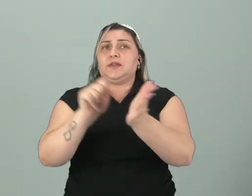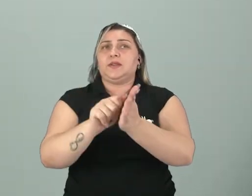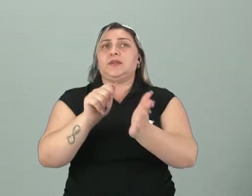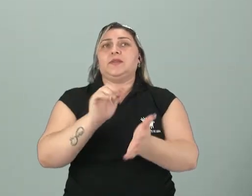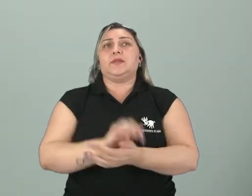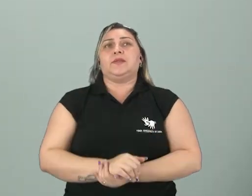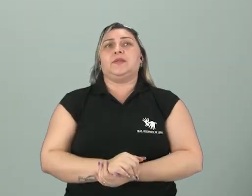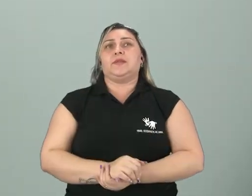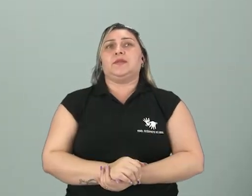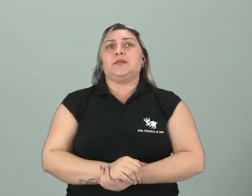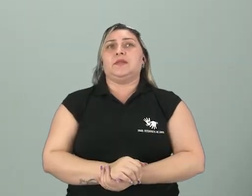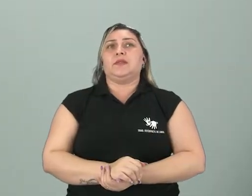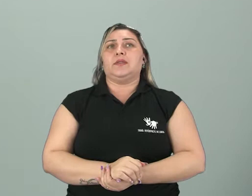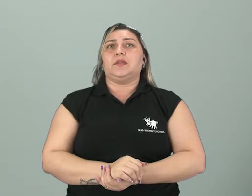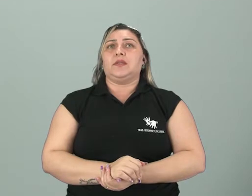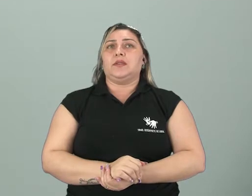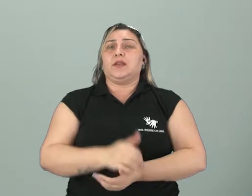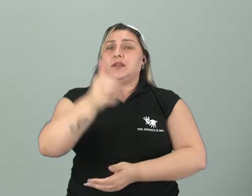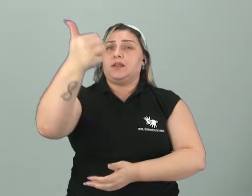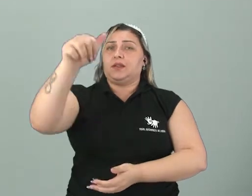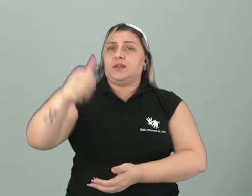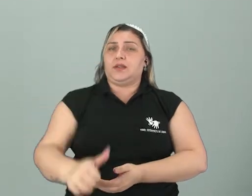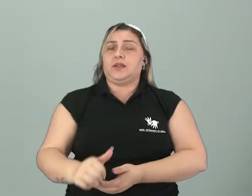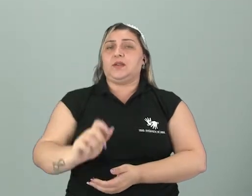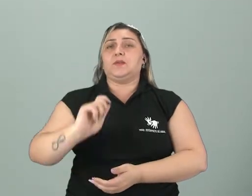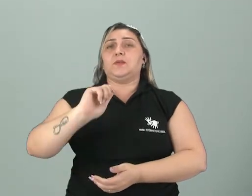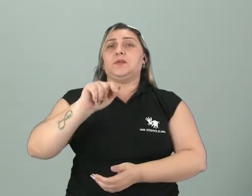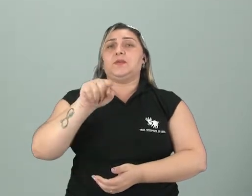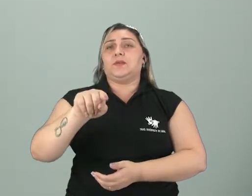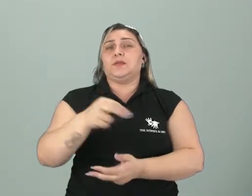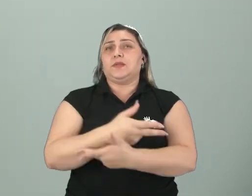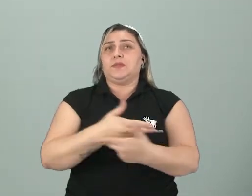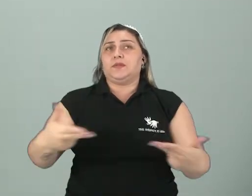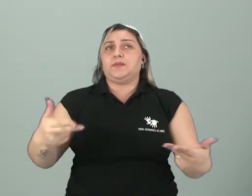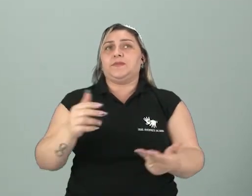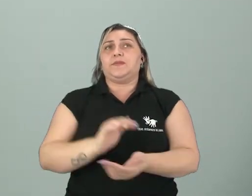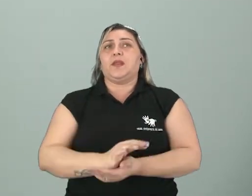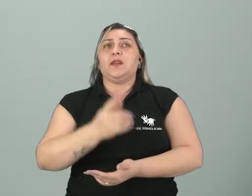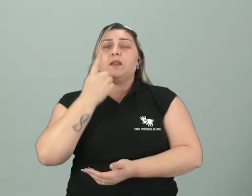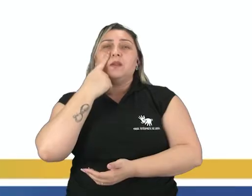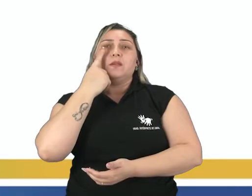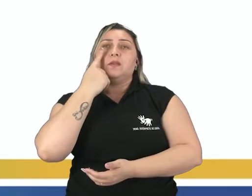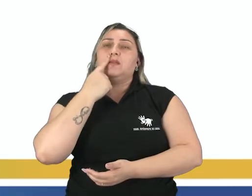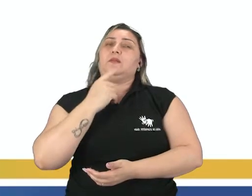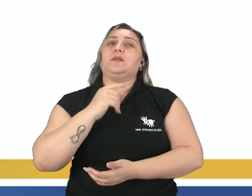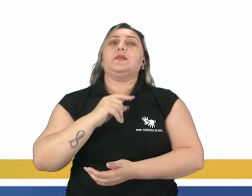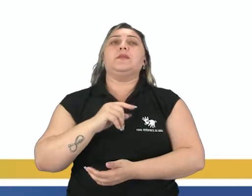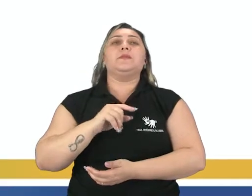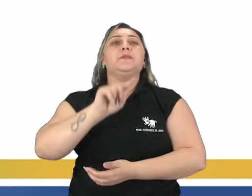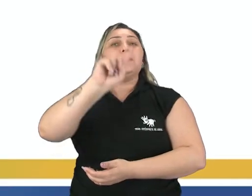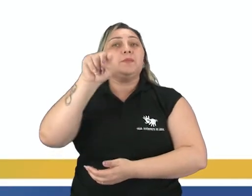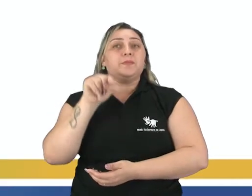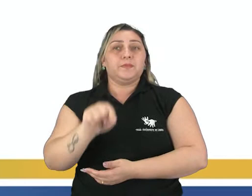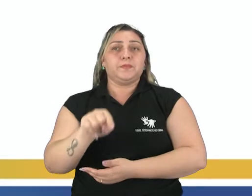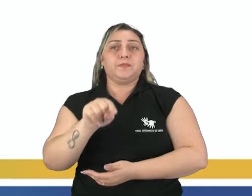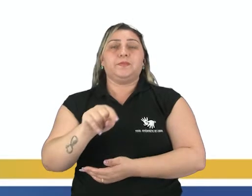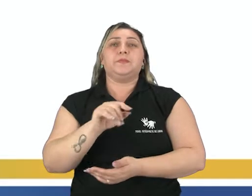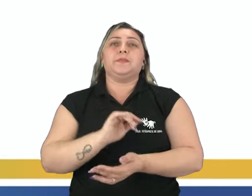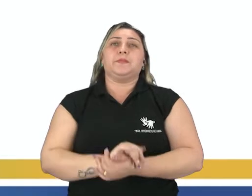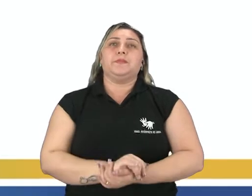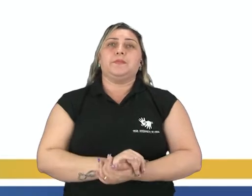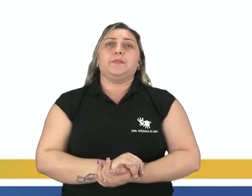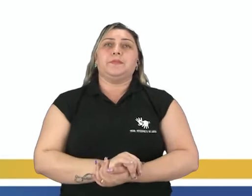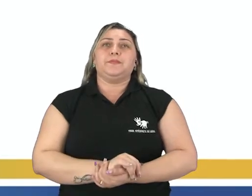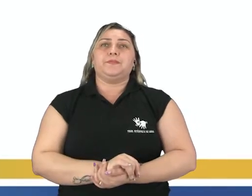escrita. Vamos analisar os sinais de pontuação. Olha só, gente, o ponto de interrogação. O ponto